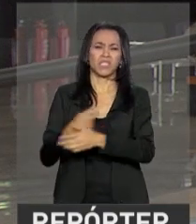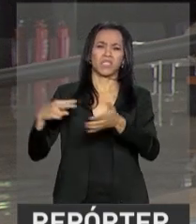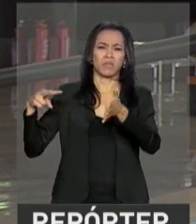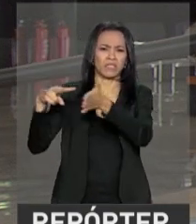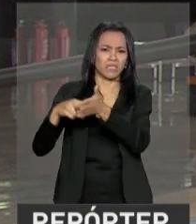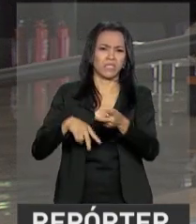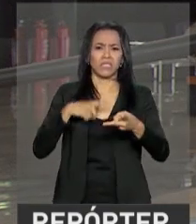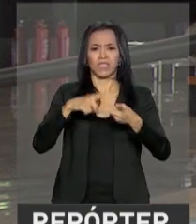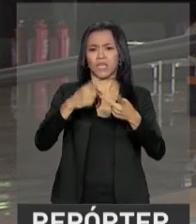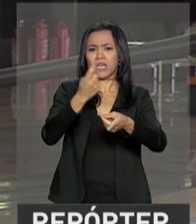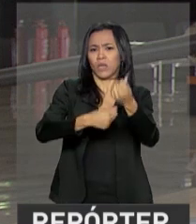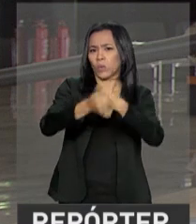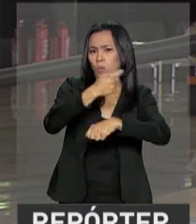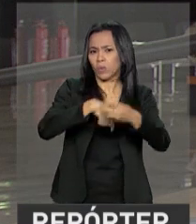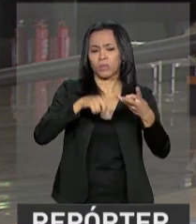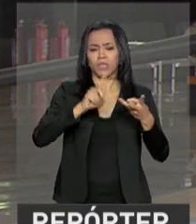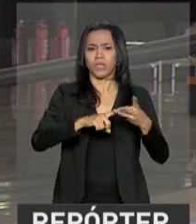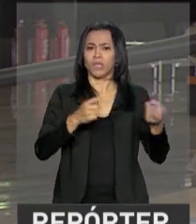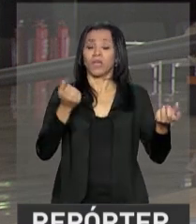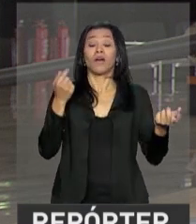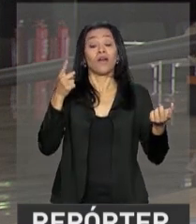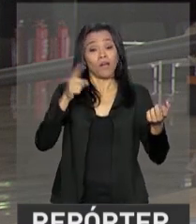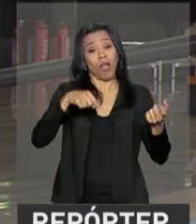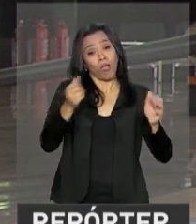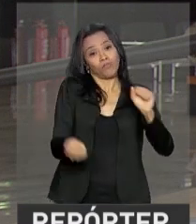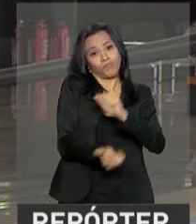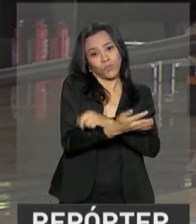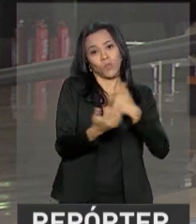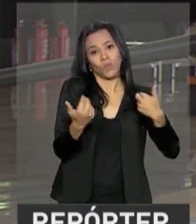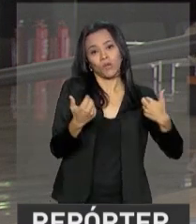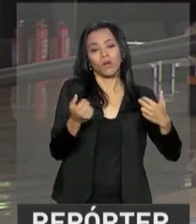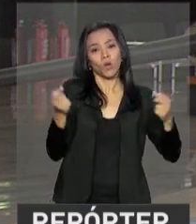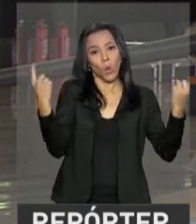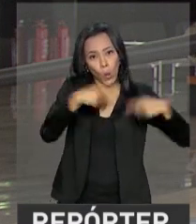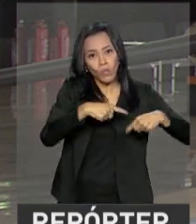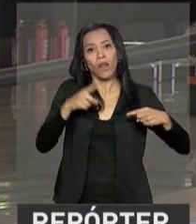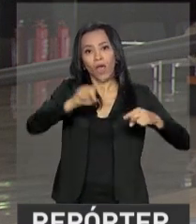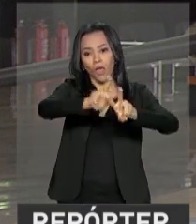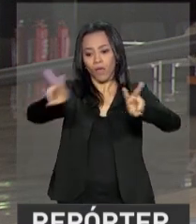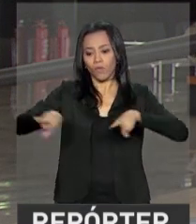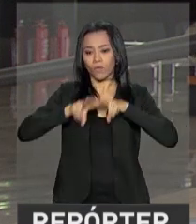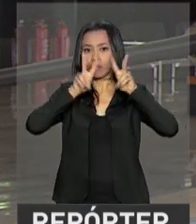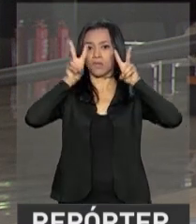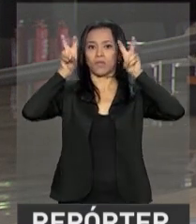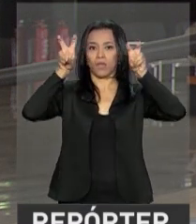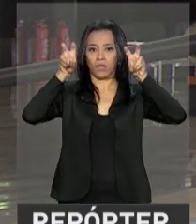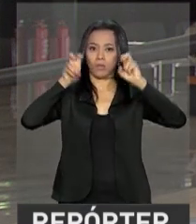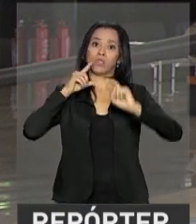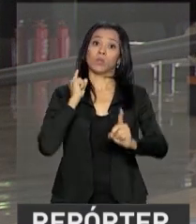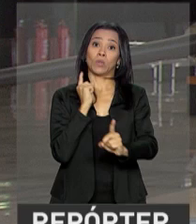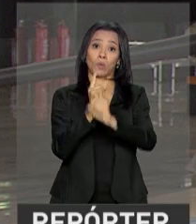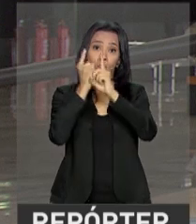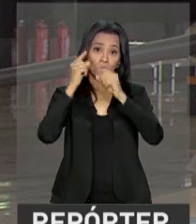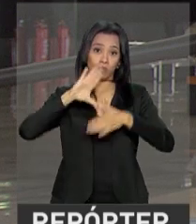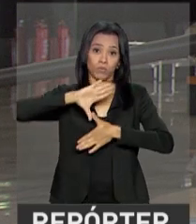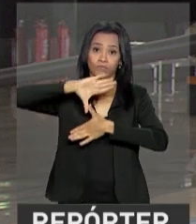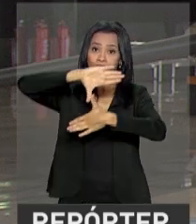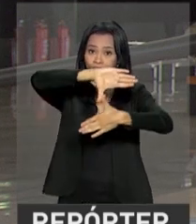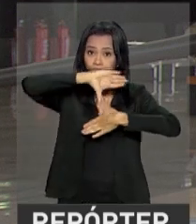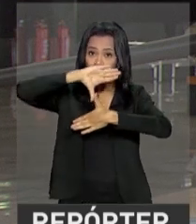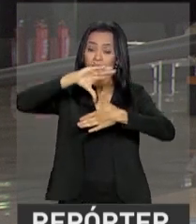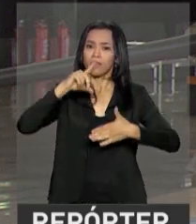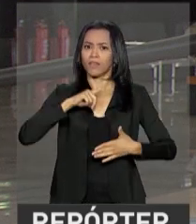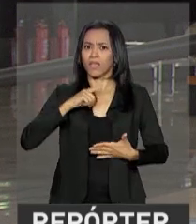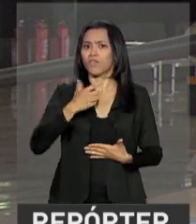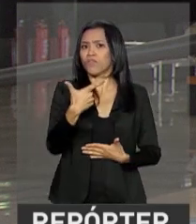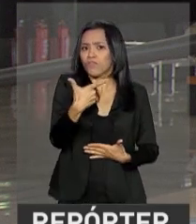do continente e o combate à corrupção foram alguns dos assuntos tratados no evento, que contou com a participação de 20